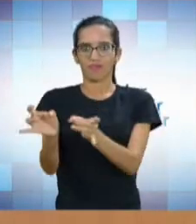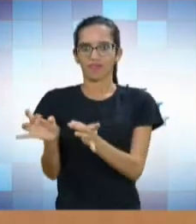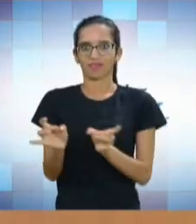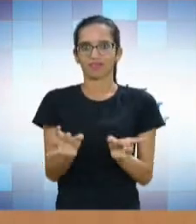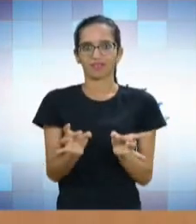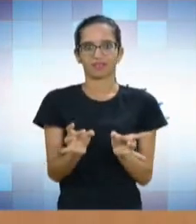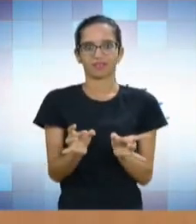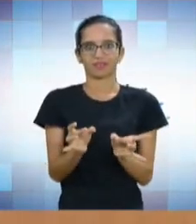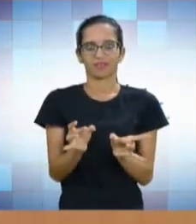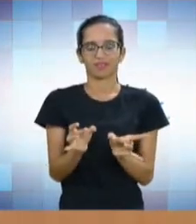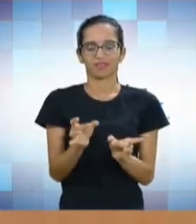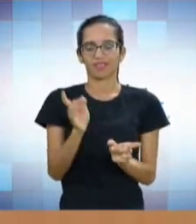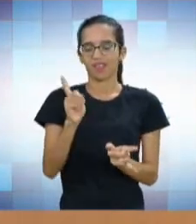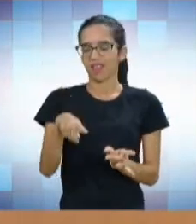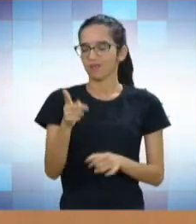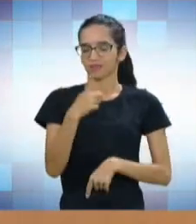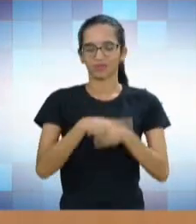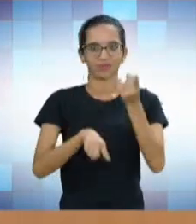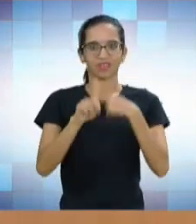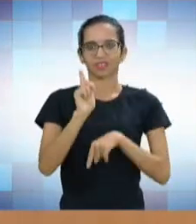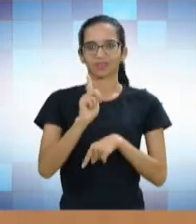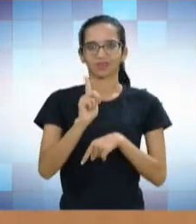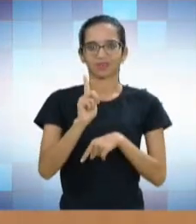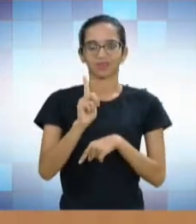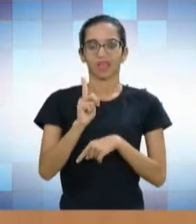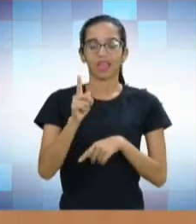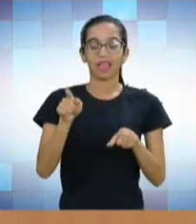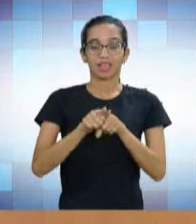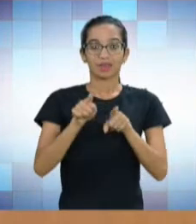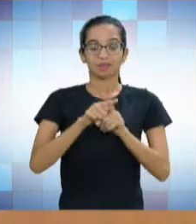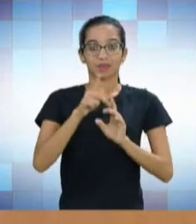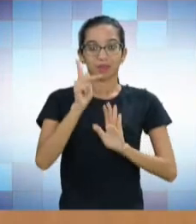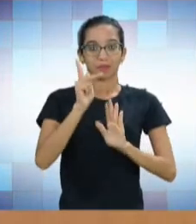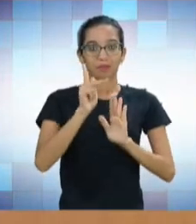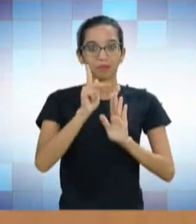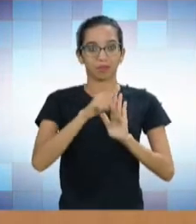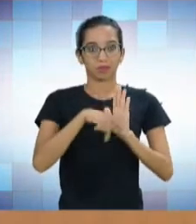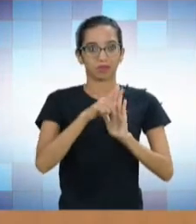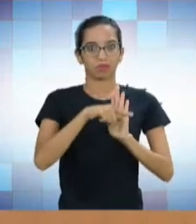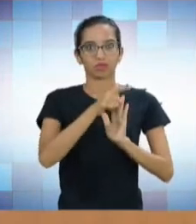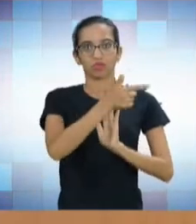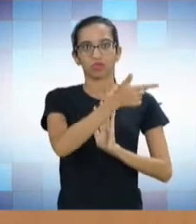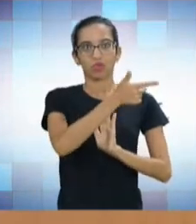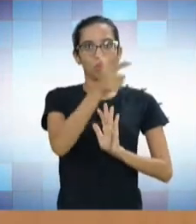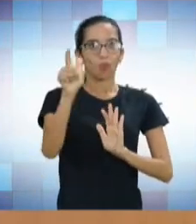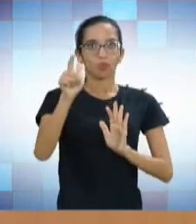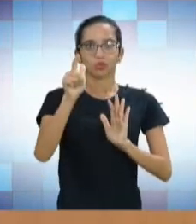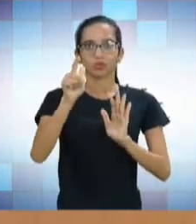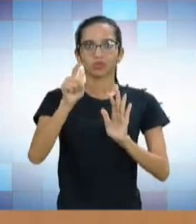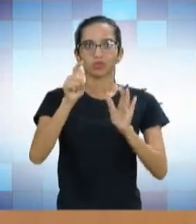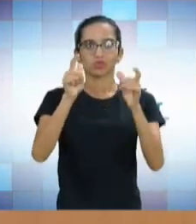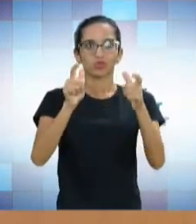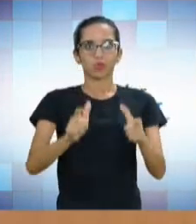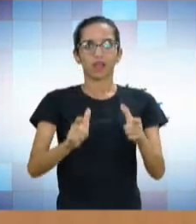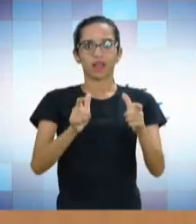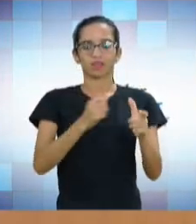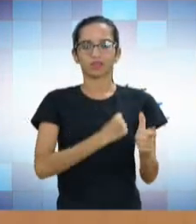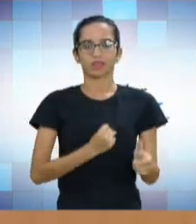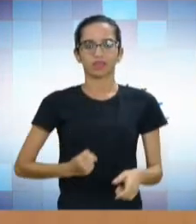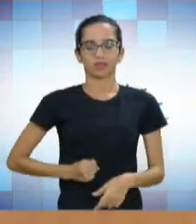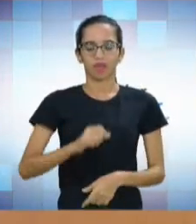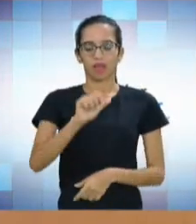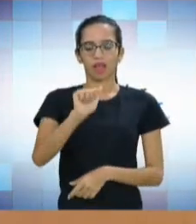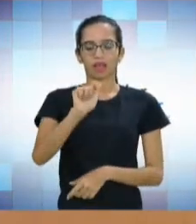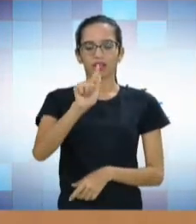desenvolvidos pelas crianças pelos jovens é um verdadeiro sucesso esse projeto também foi um exemplo a nível nacional através do